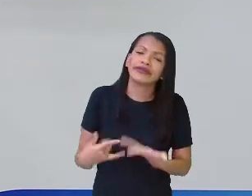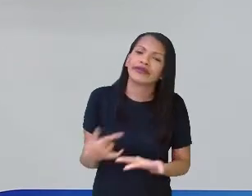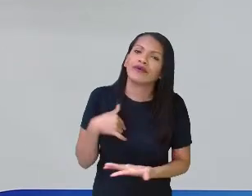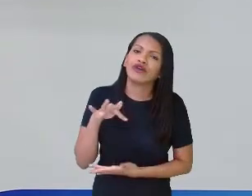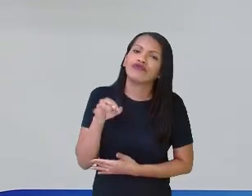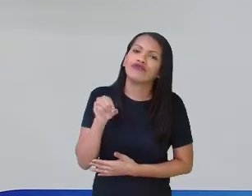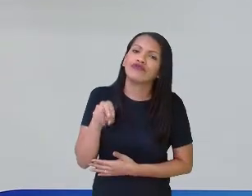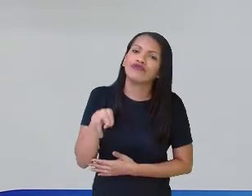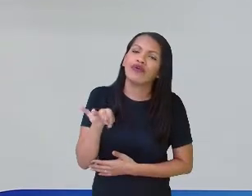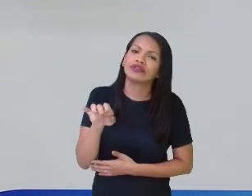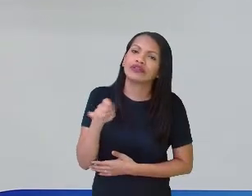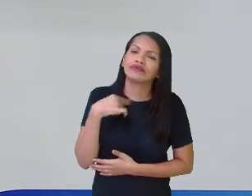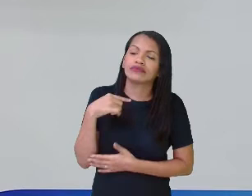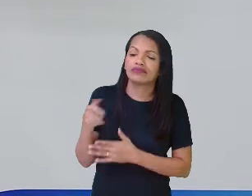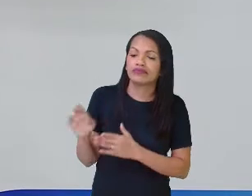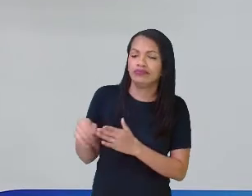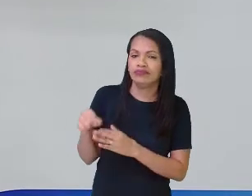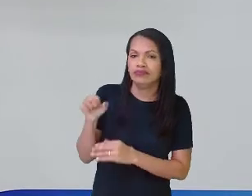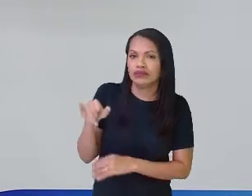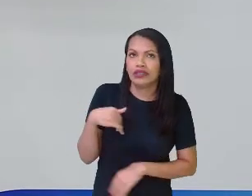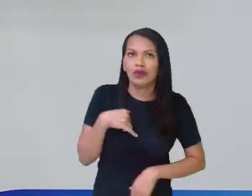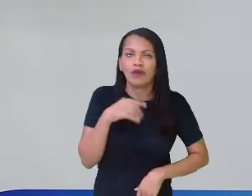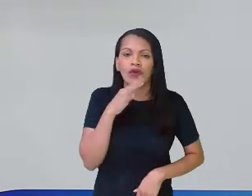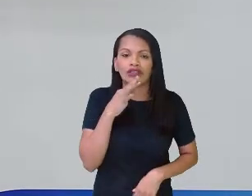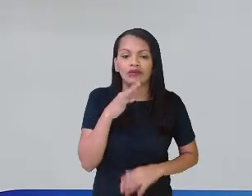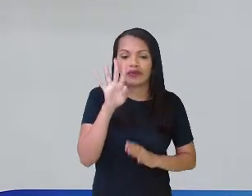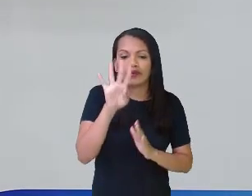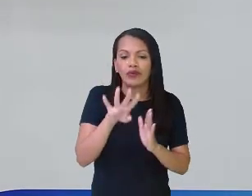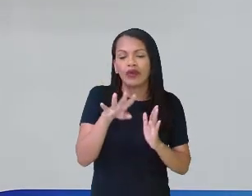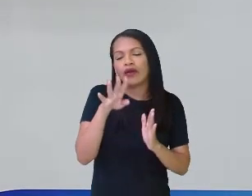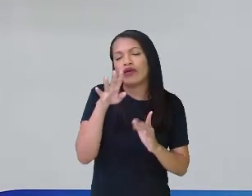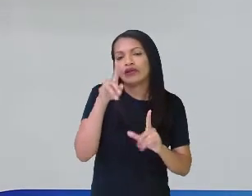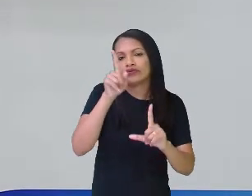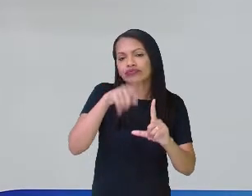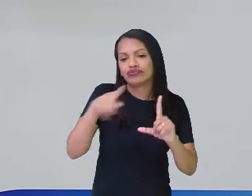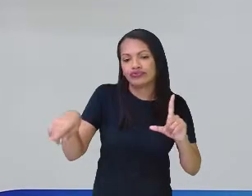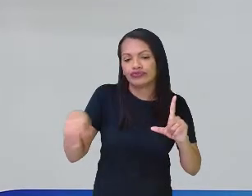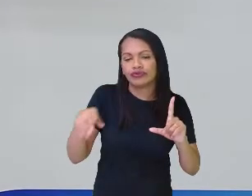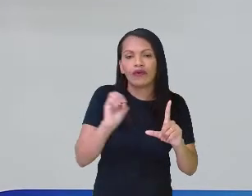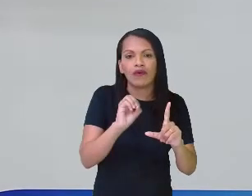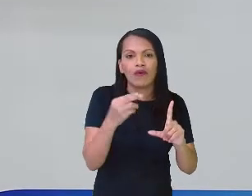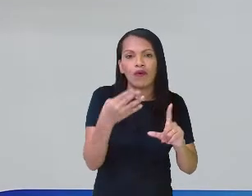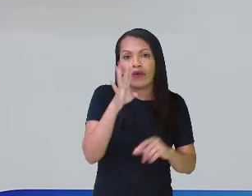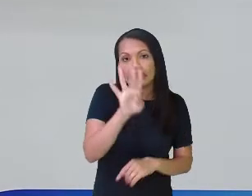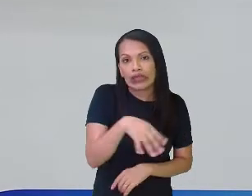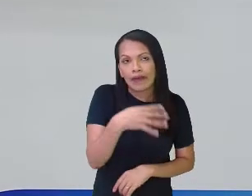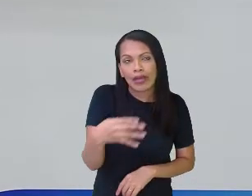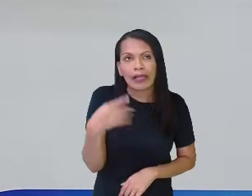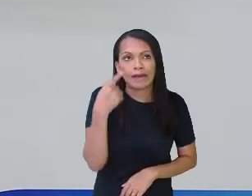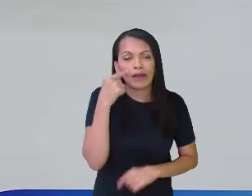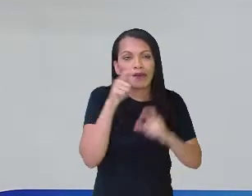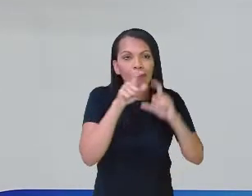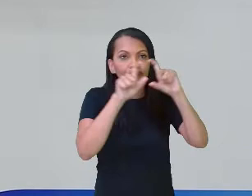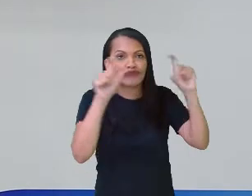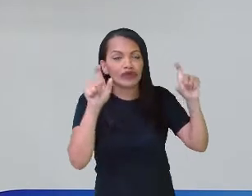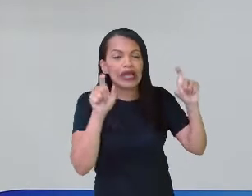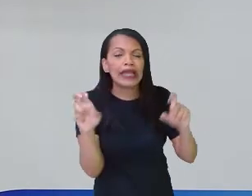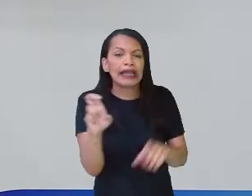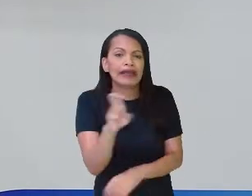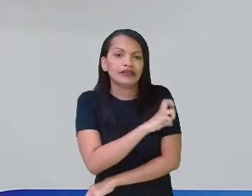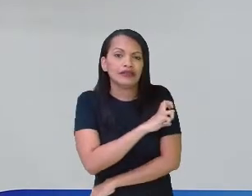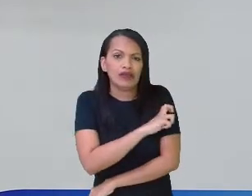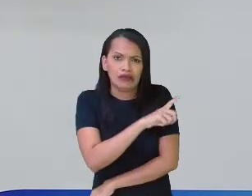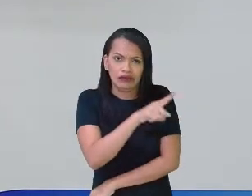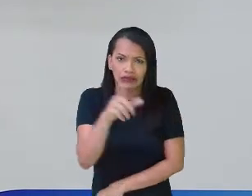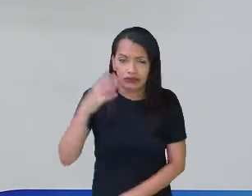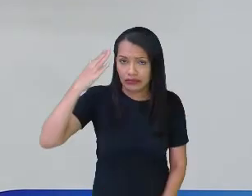só 5º ano, vocês saberiam de onde era esse 5º ano? Provavelmente não. Por isso que